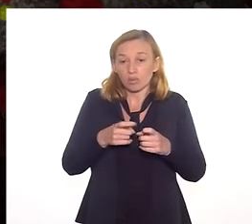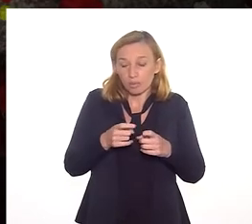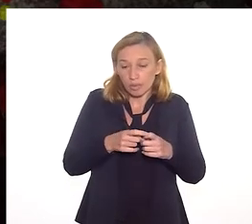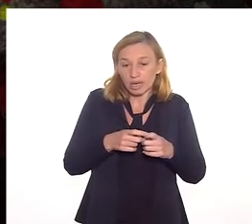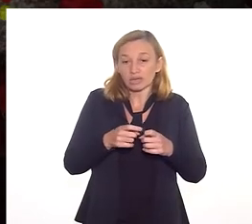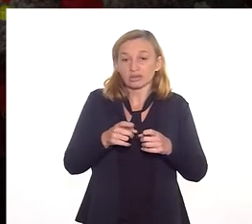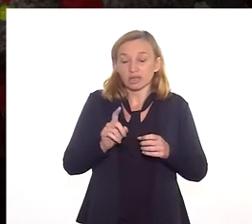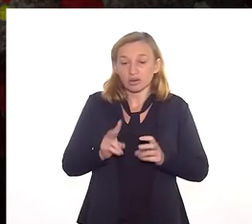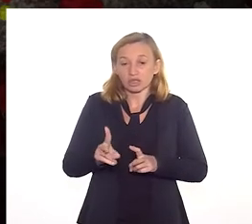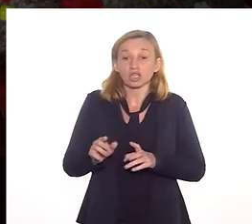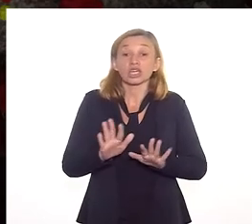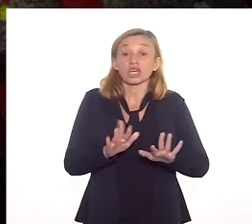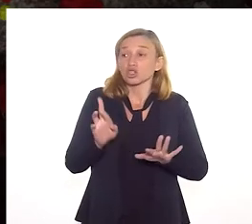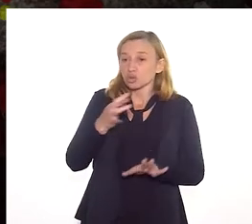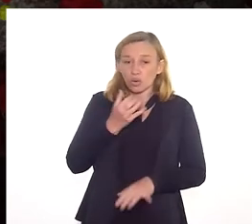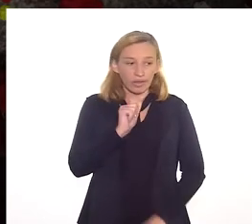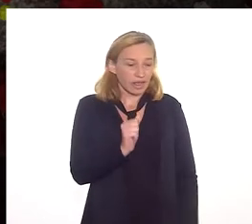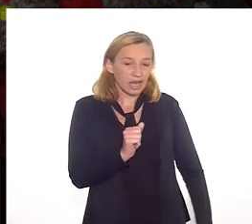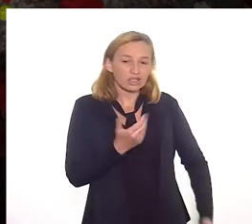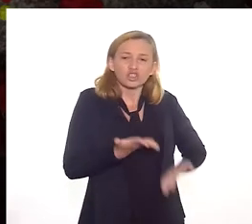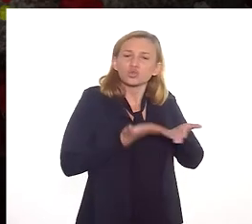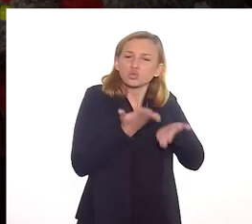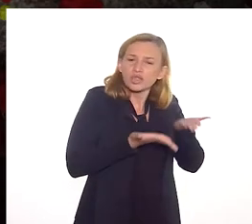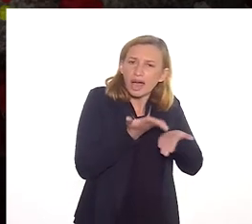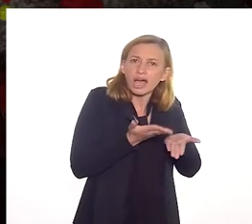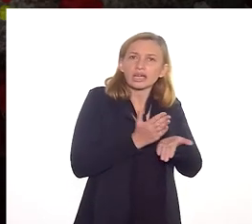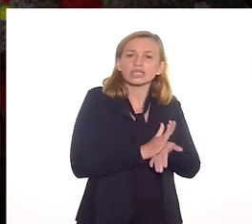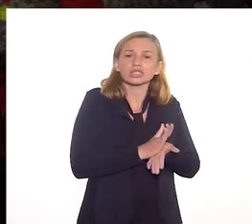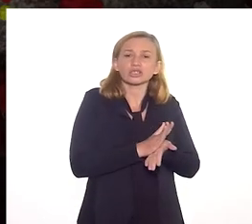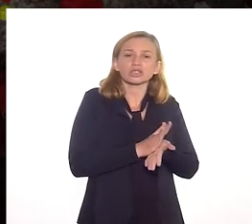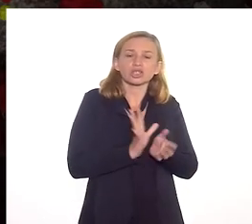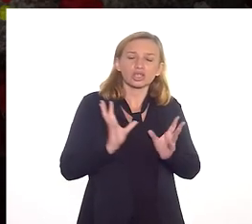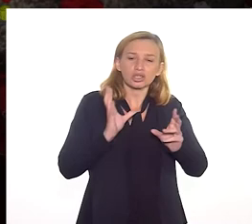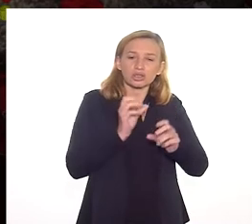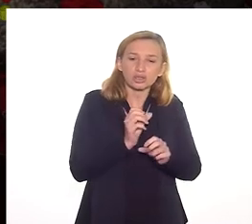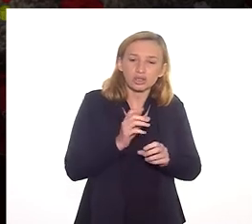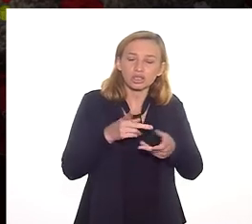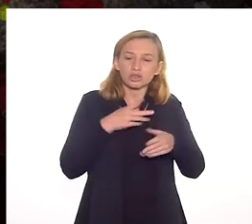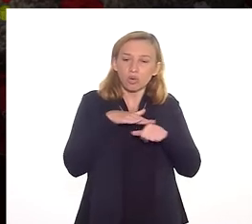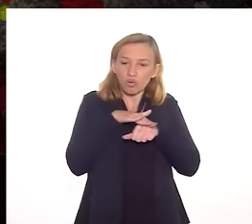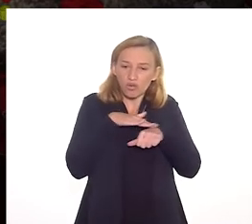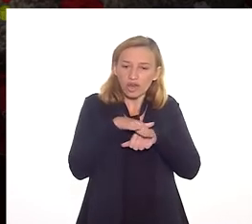Renato, falando ainda sobre esses cuidados, né? A gente, só